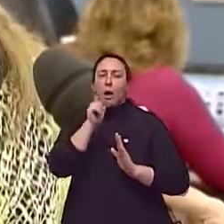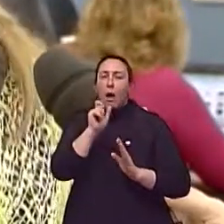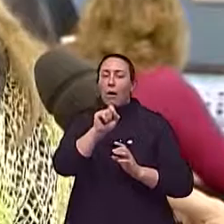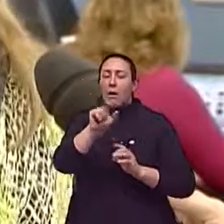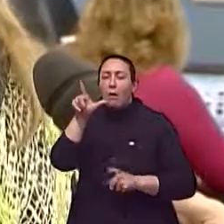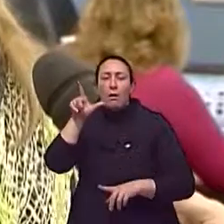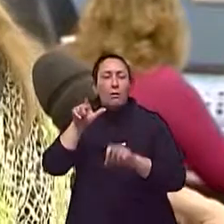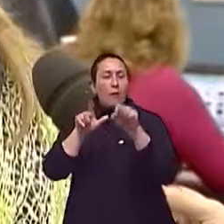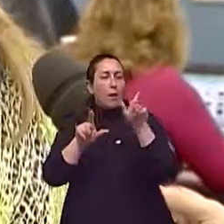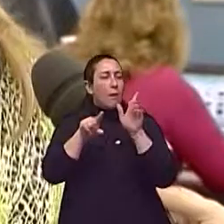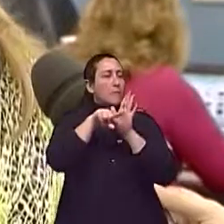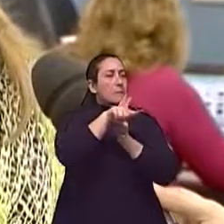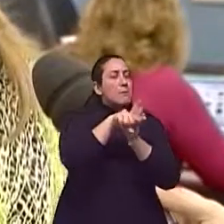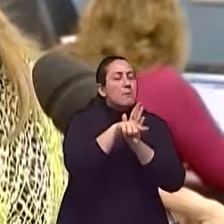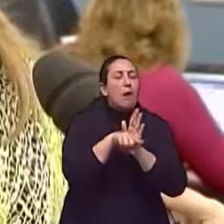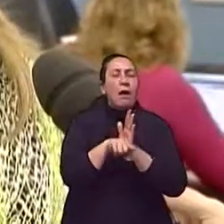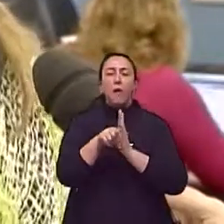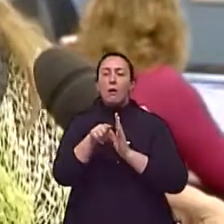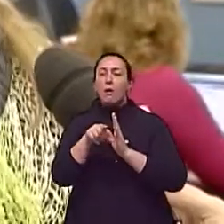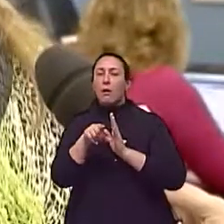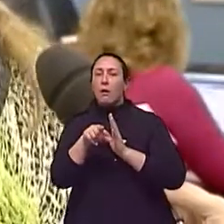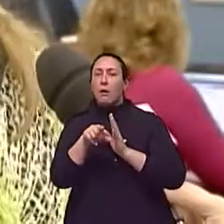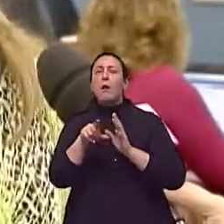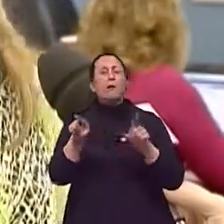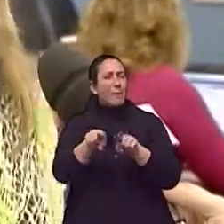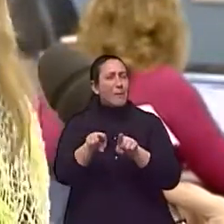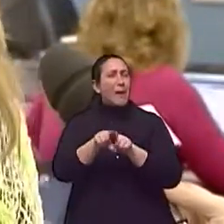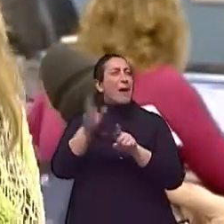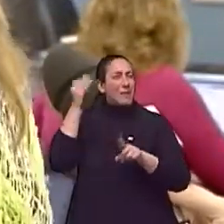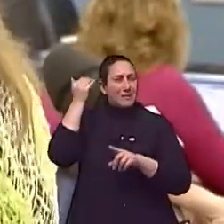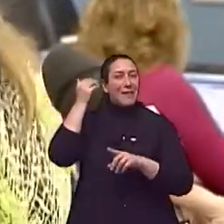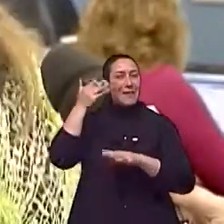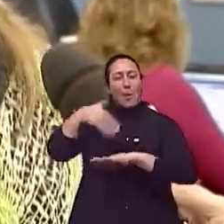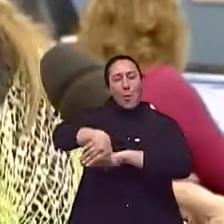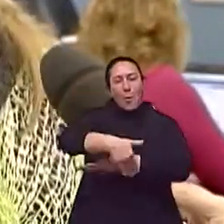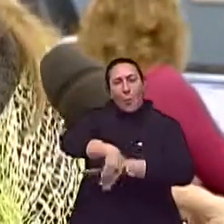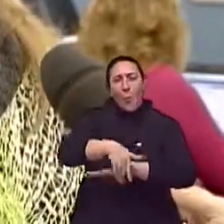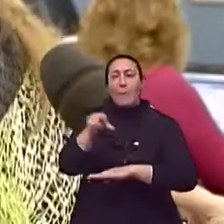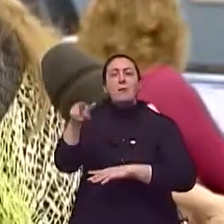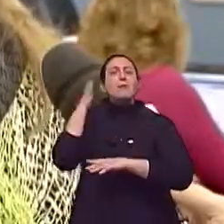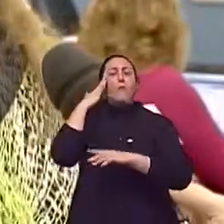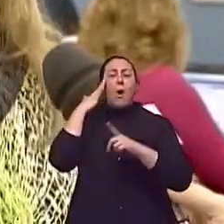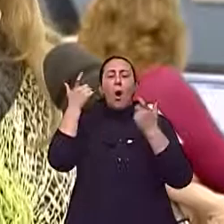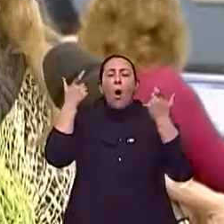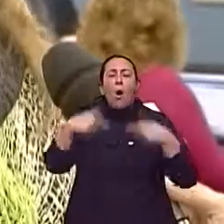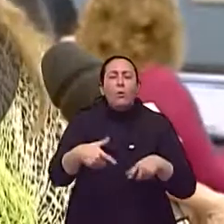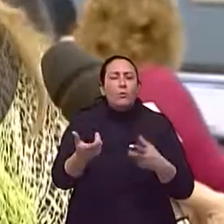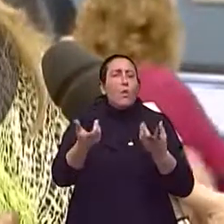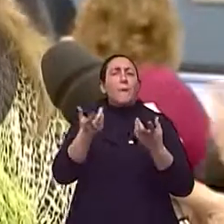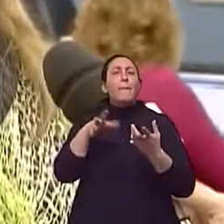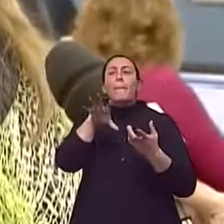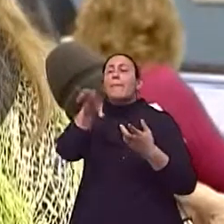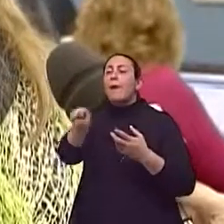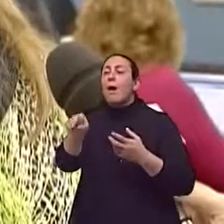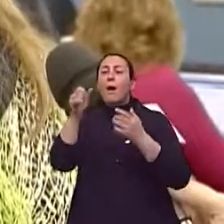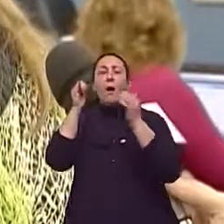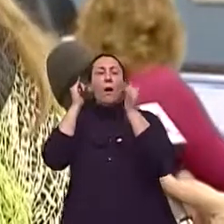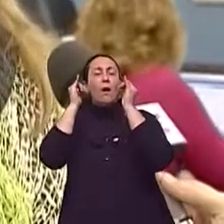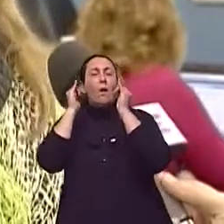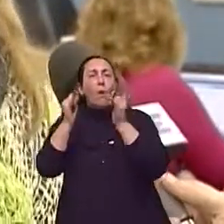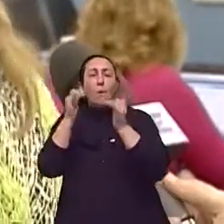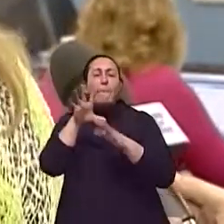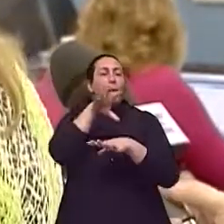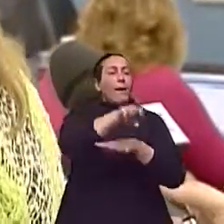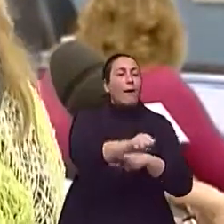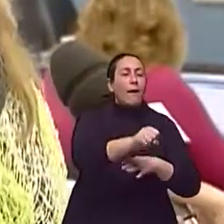internet fazer pesquisa eh até ruas que depois eu tenho um mapa também para eles saber onde é que eles vão até quando pegar um táxi não ficar pagando